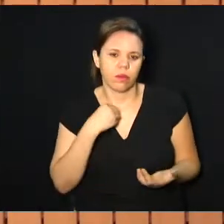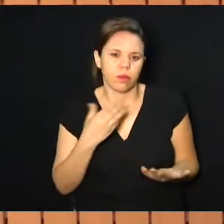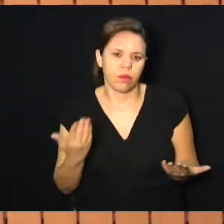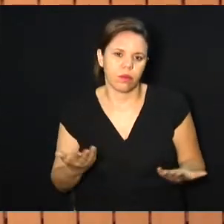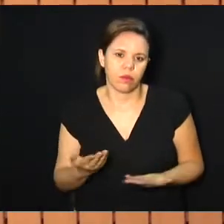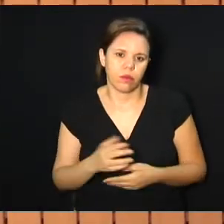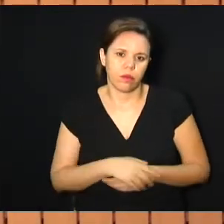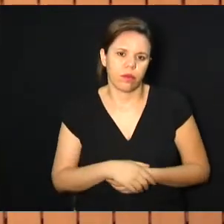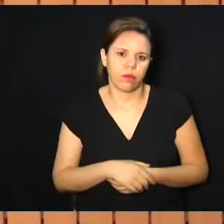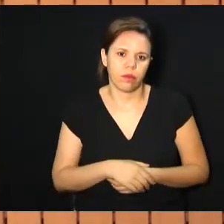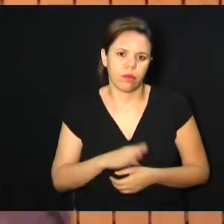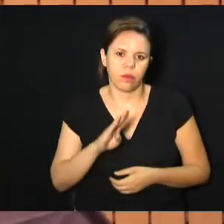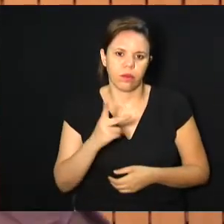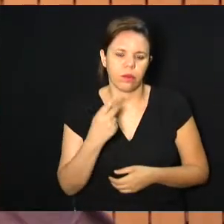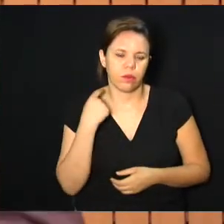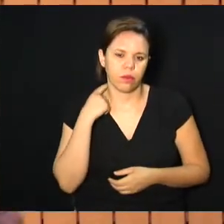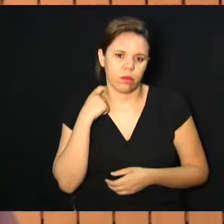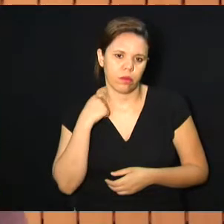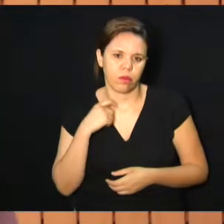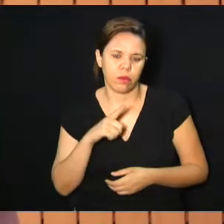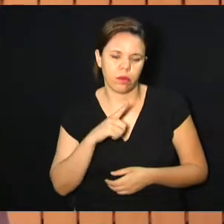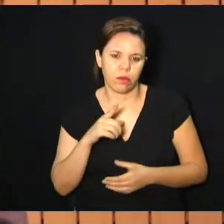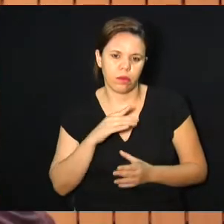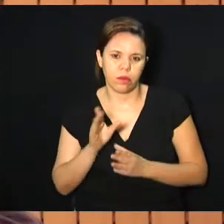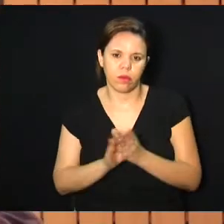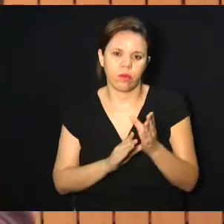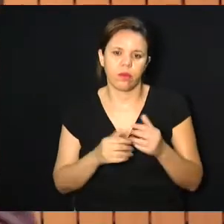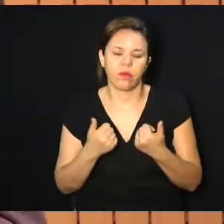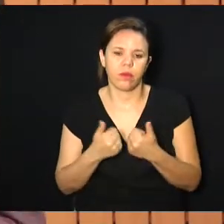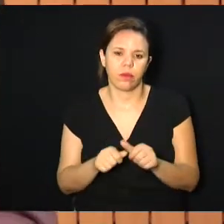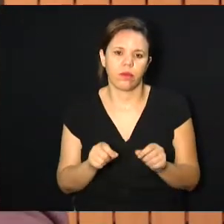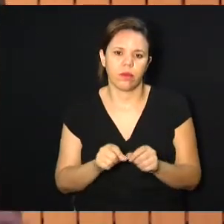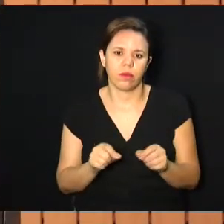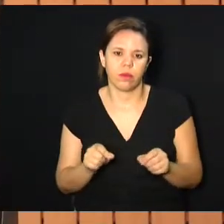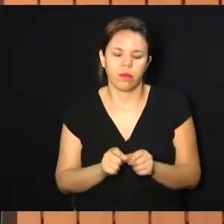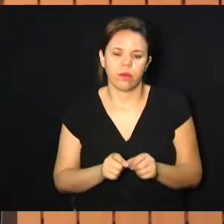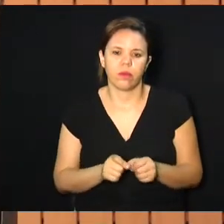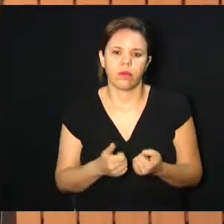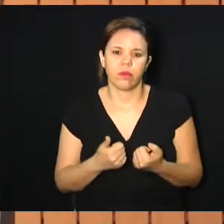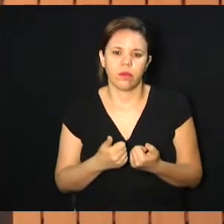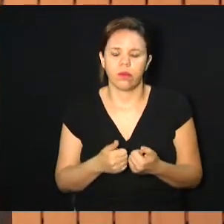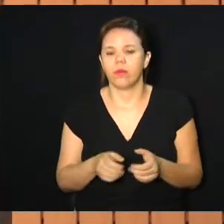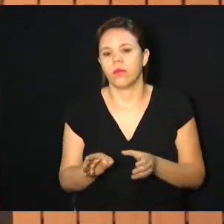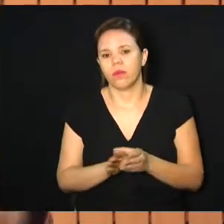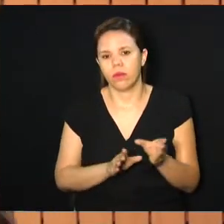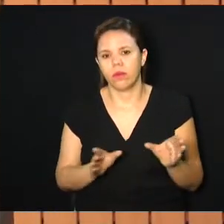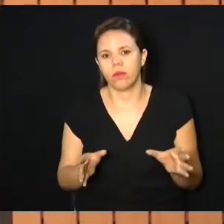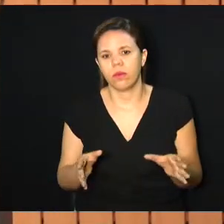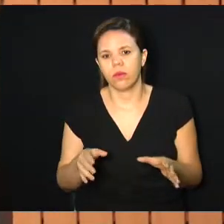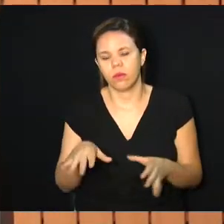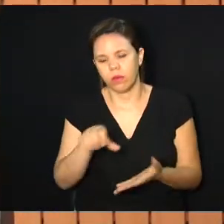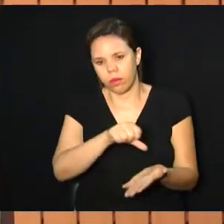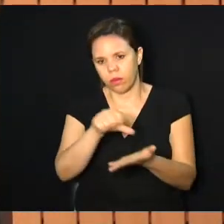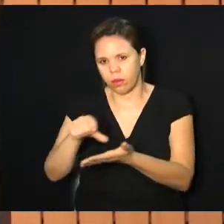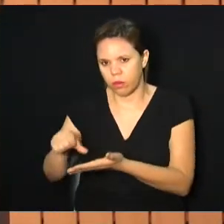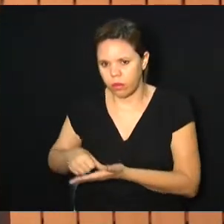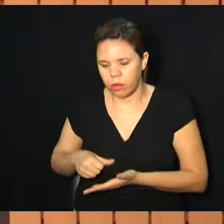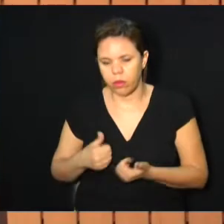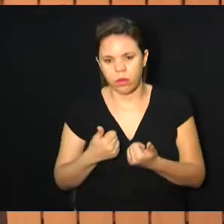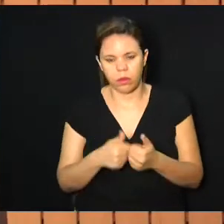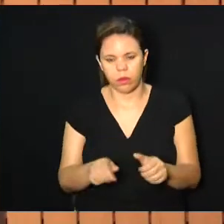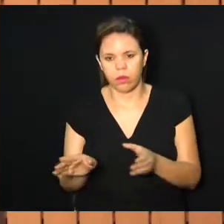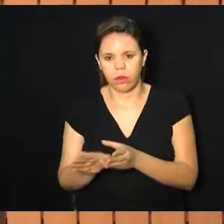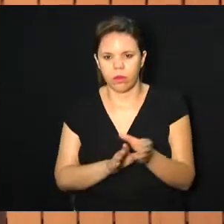E Belo Horizonte, que tem um conselho de transportes, com conselhos regionais de transportes, com grupos regionais do